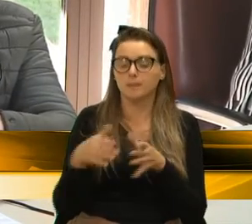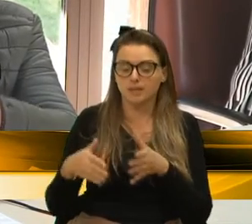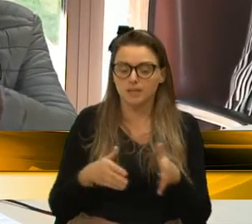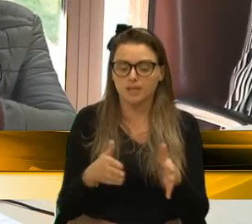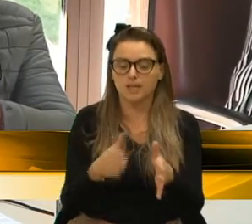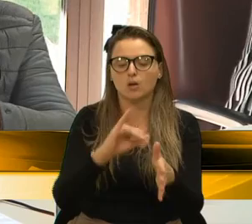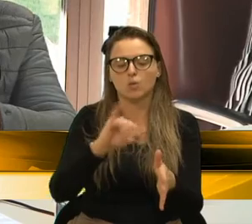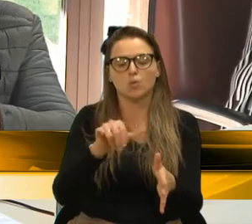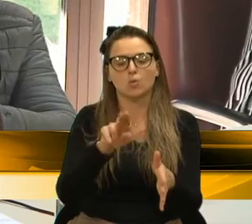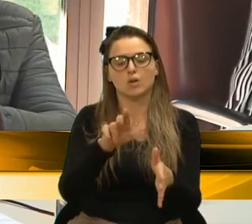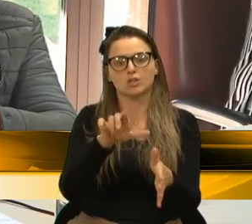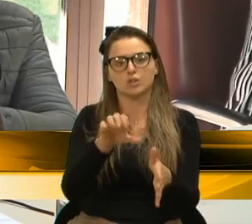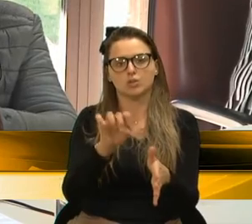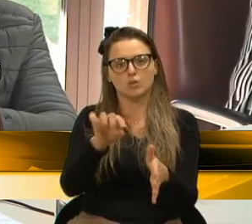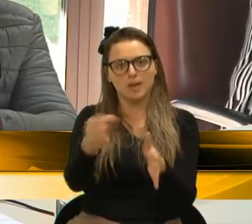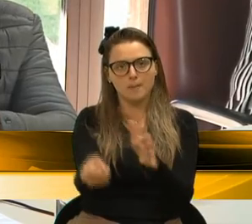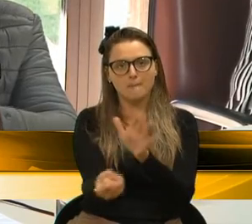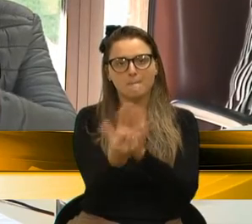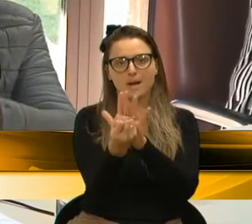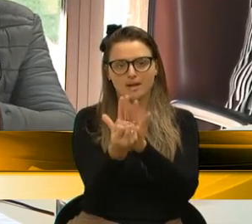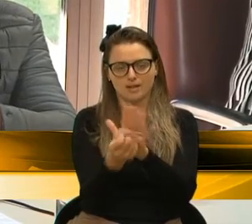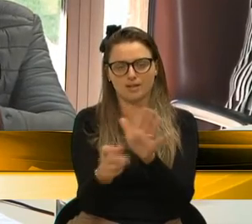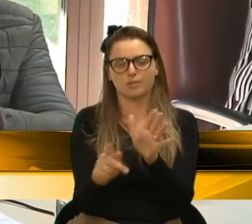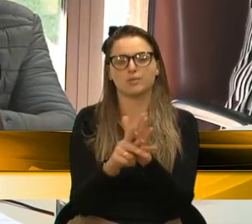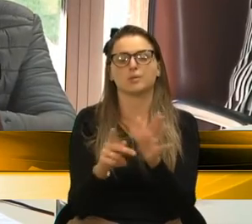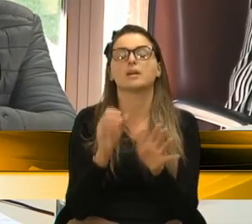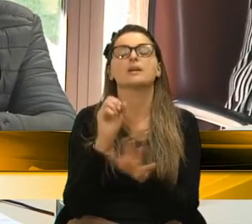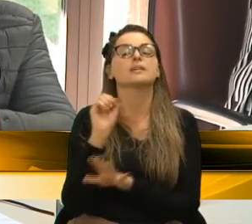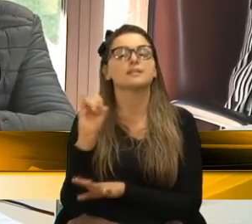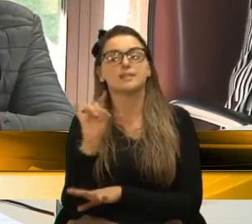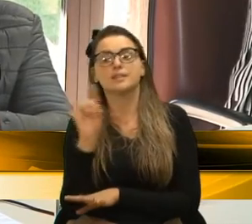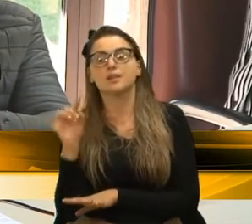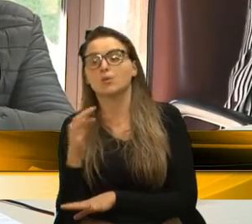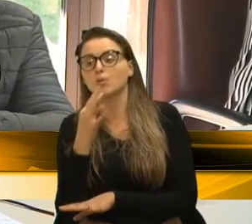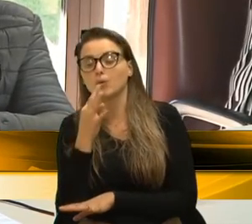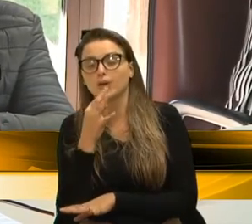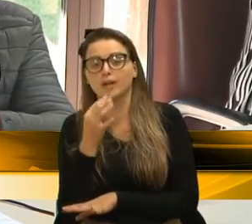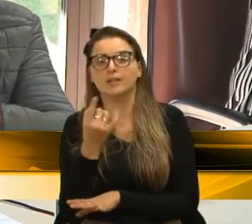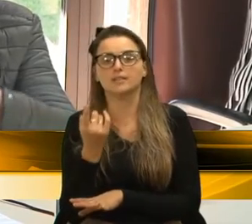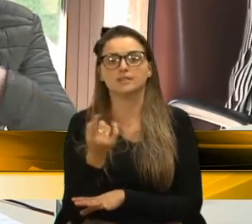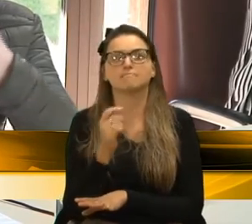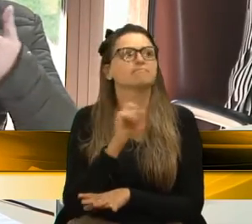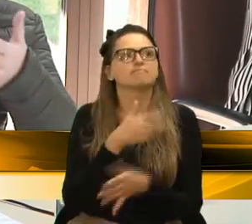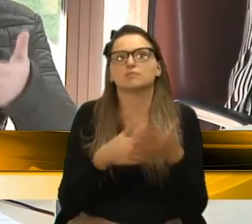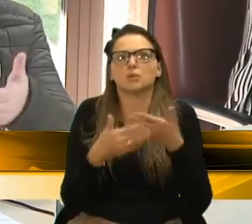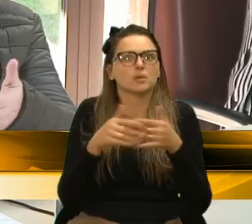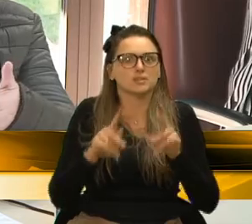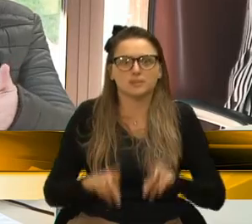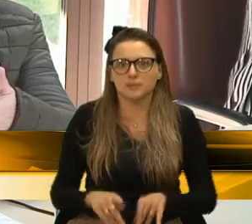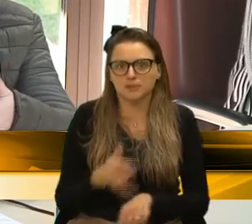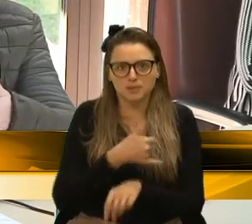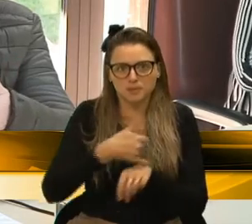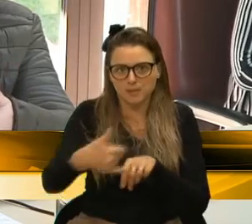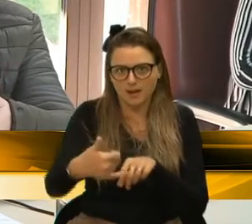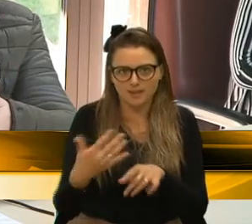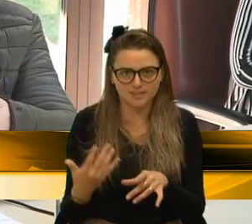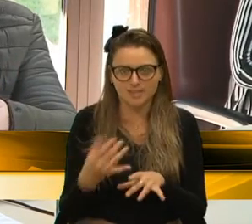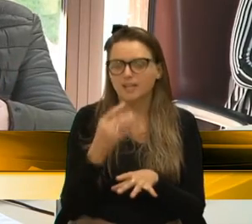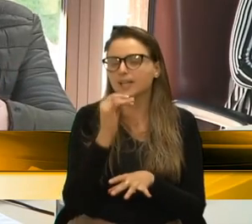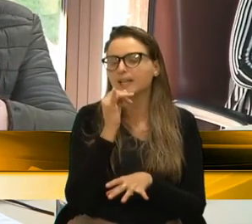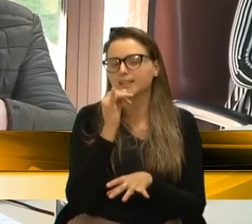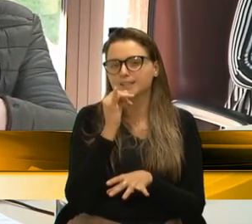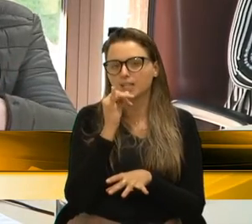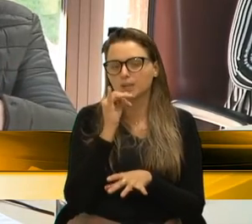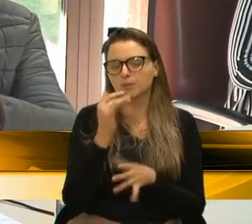Castilhos é uma grande marca da cidade, e quem não conhece, quem não contempla a Avenida Júlio. Se nós pegarmos algo não muito distante,